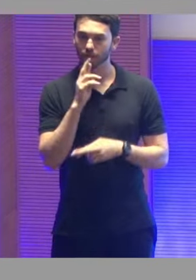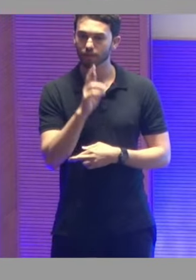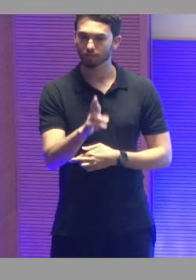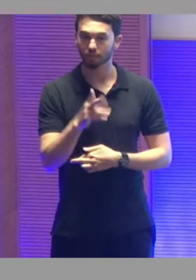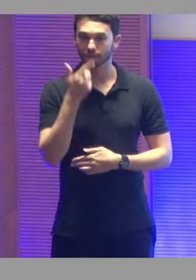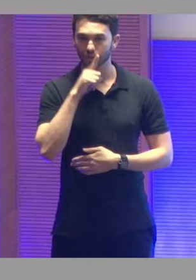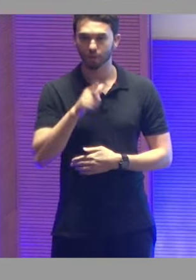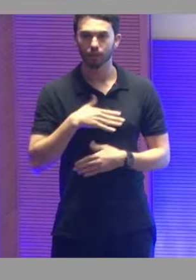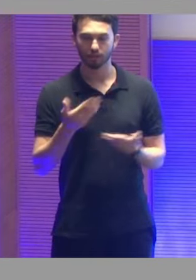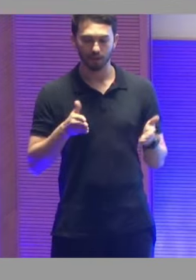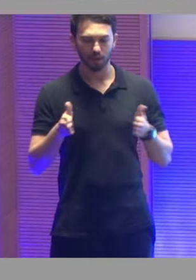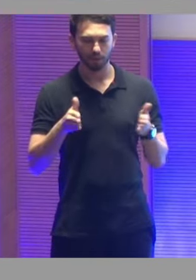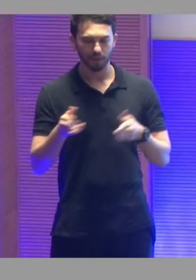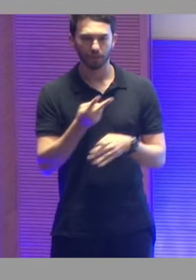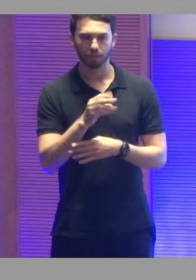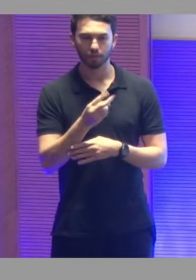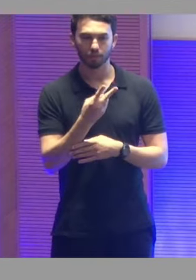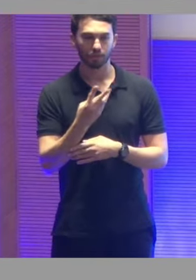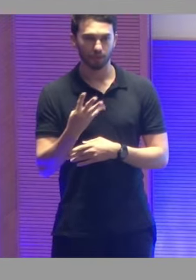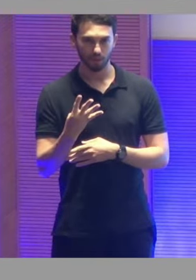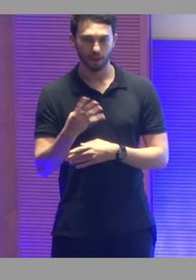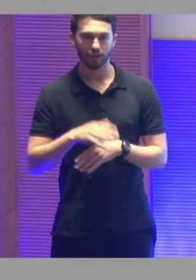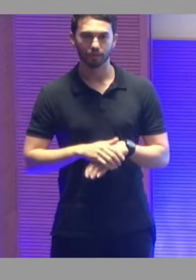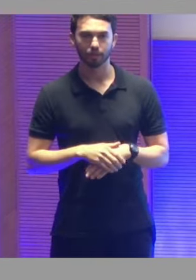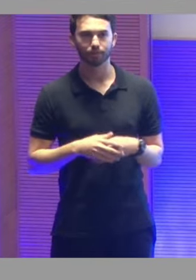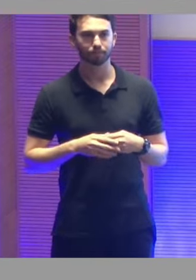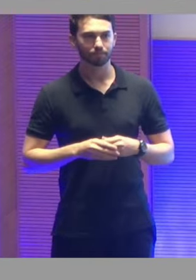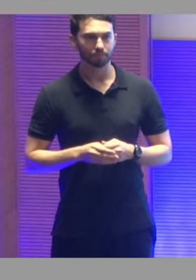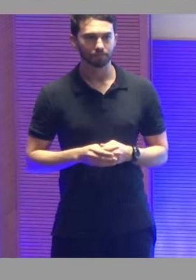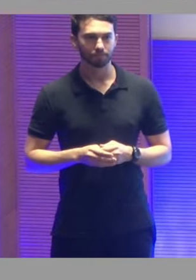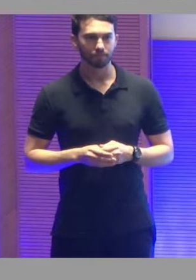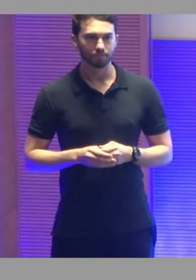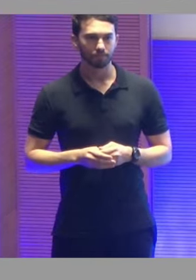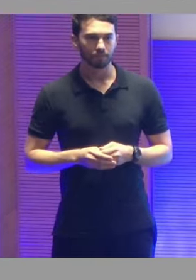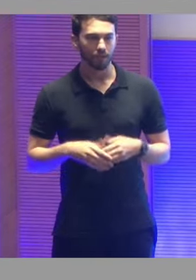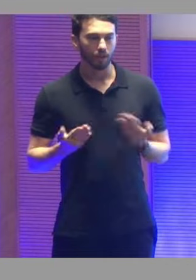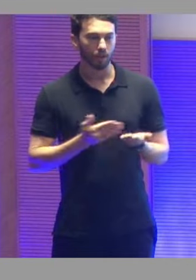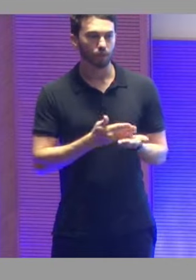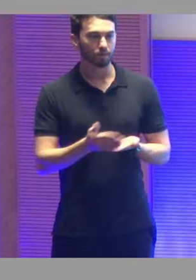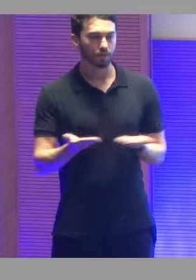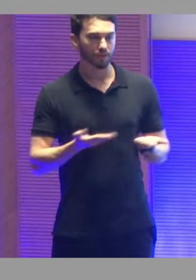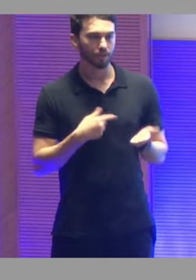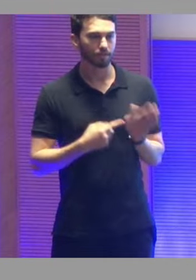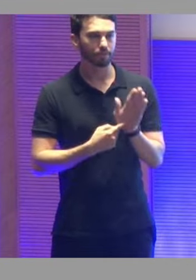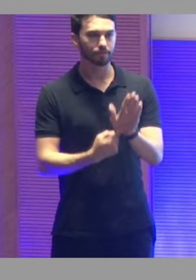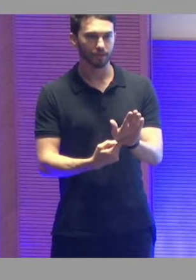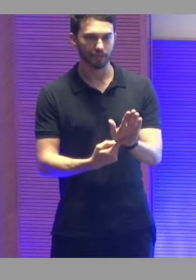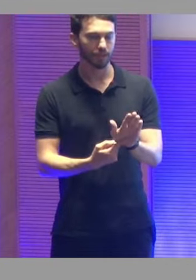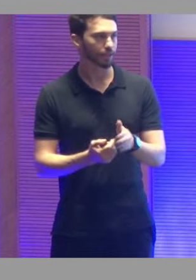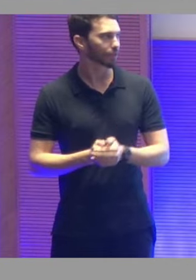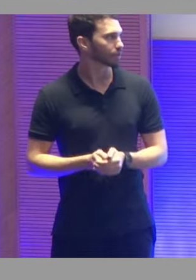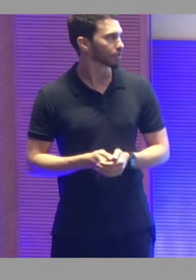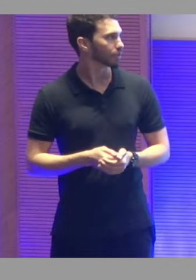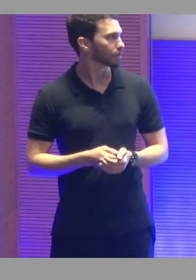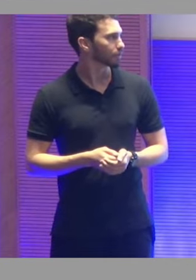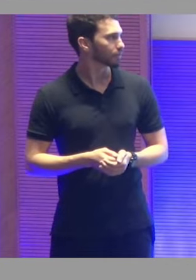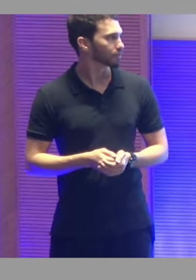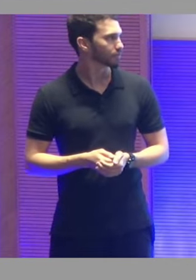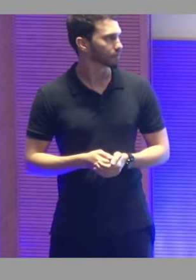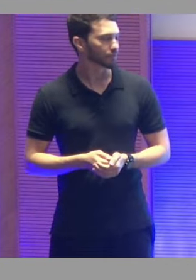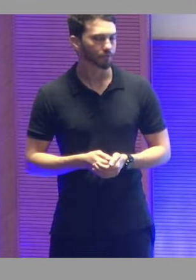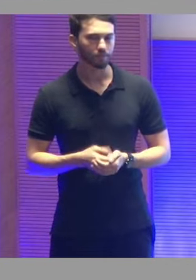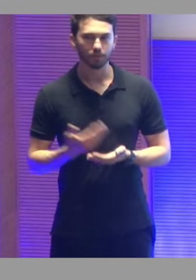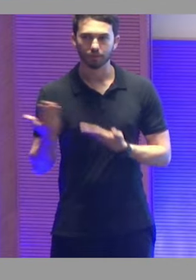nós obtivemos no ciclo 2024 do programa brasileiro ghg protocol iniciando a minha apresentação com esse gráfico que a gente geralmente mostra para